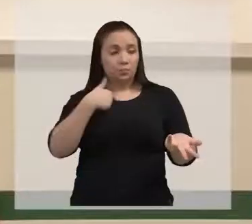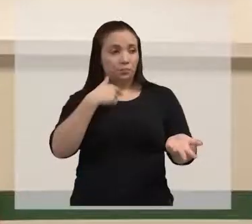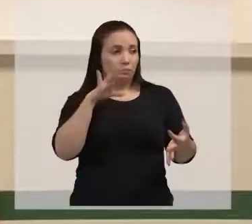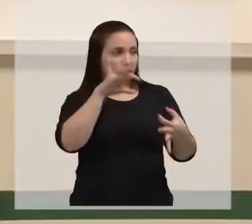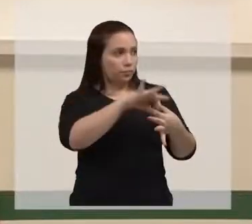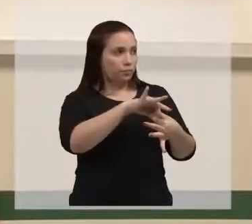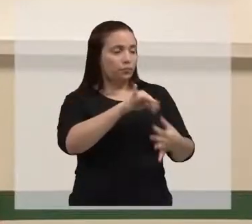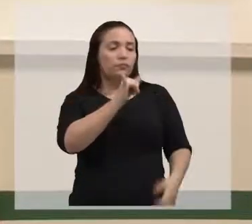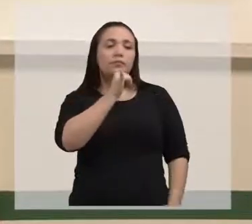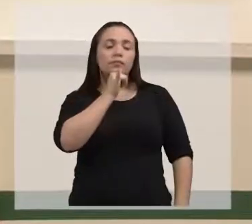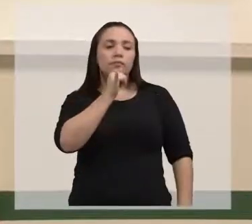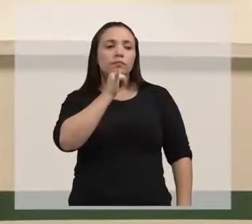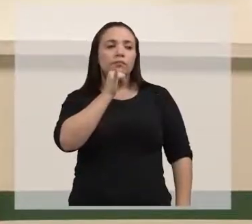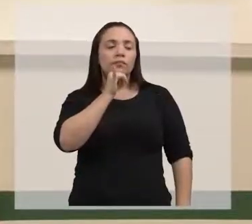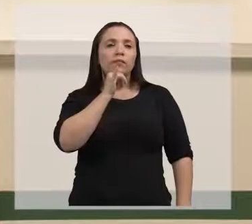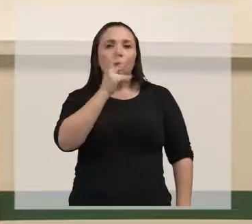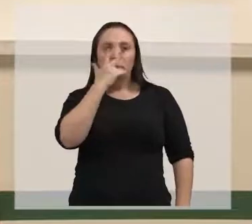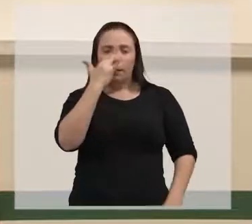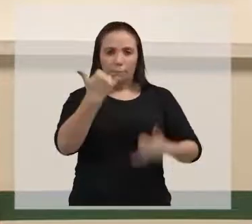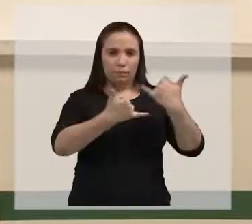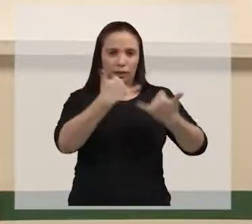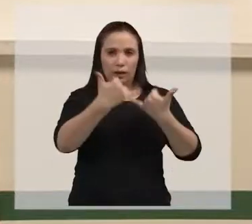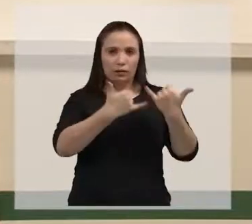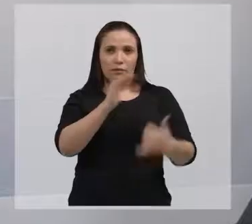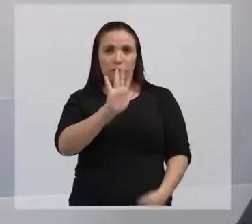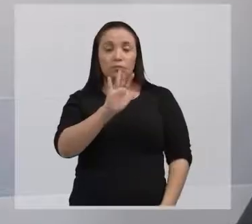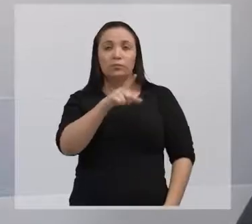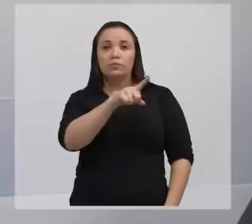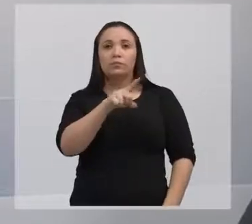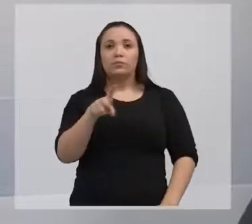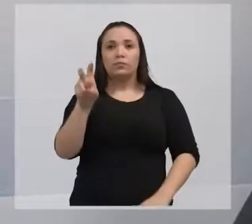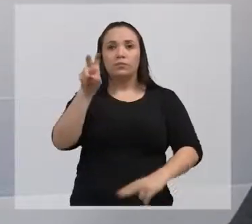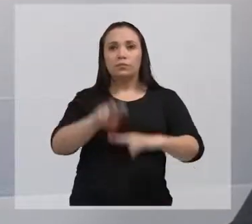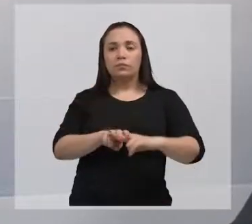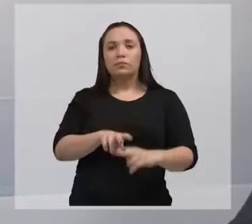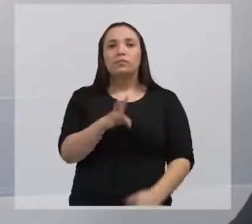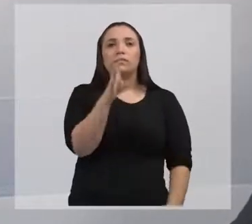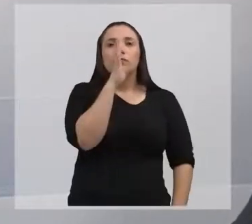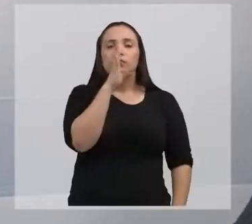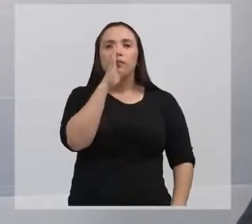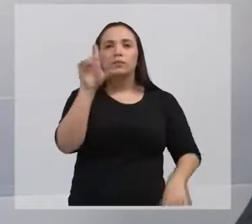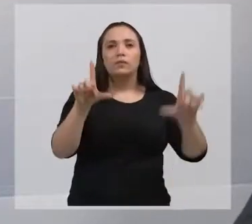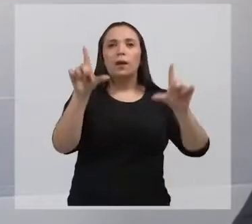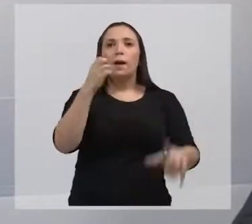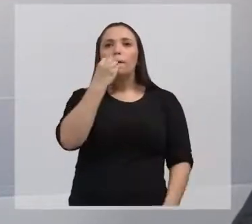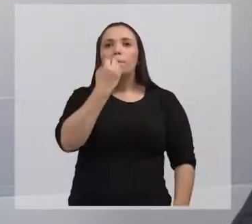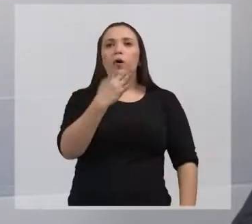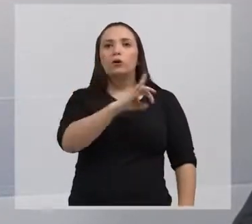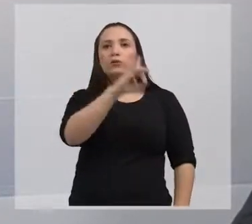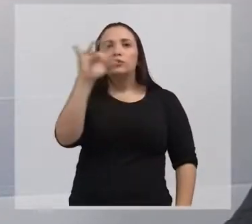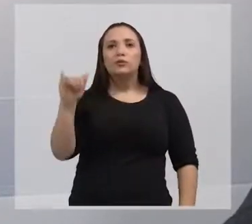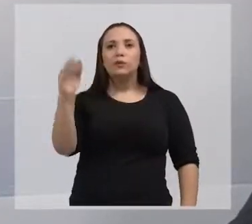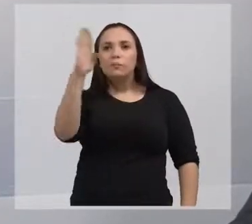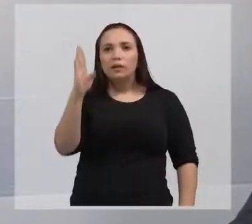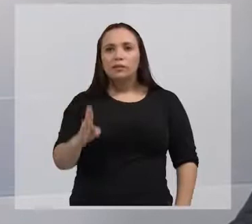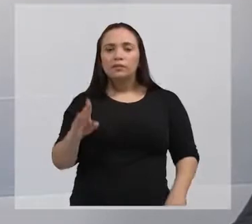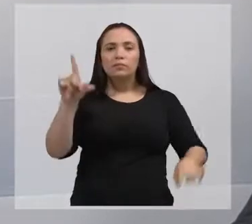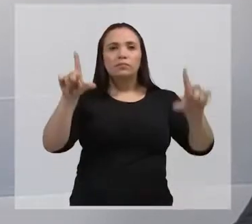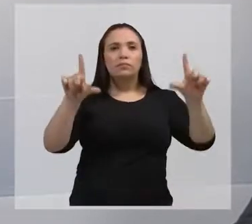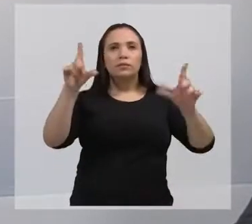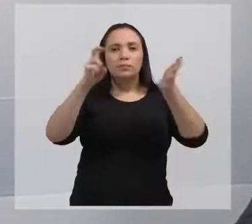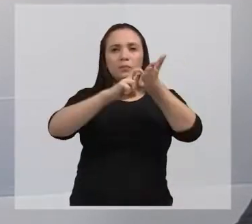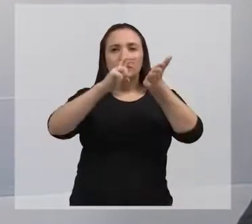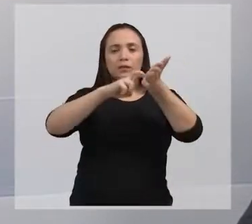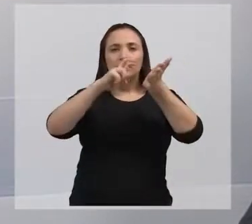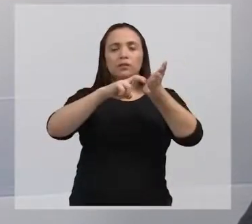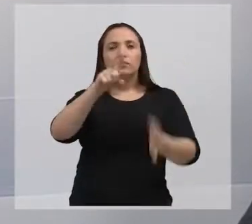dar um exemplo aqui, pode parecer uma brincadeira. Você se senta para assistir o Bom Dia Brasil, praticamente, não todos os